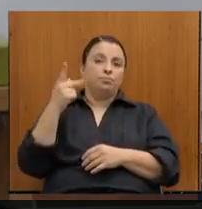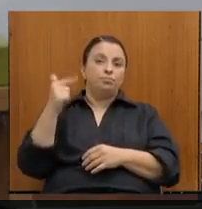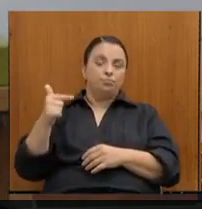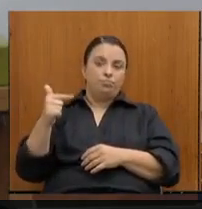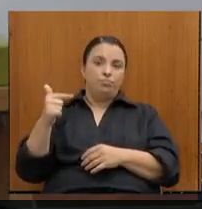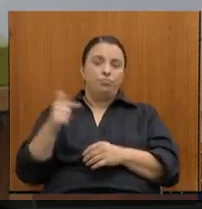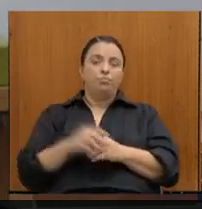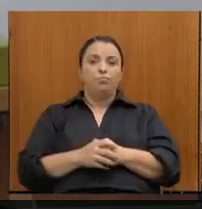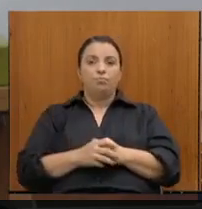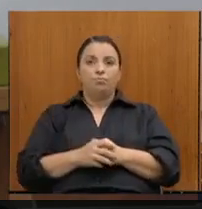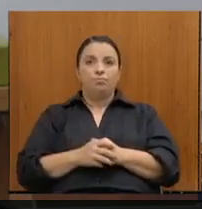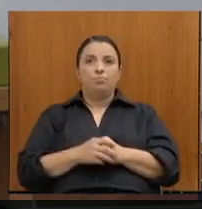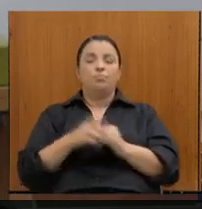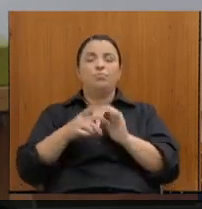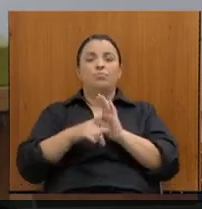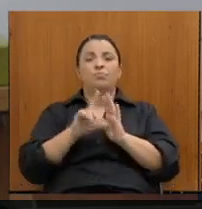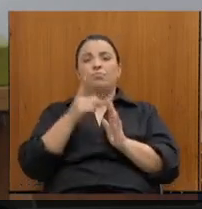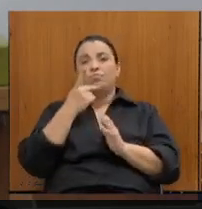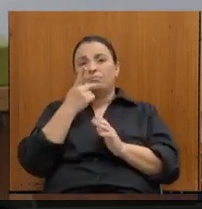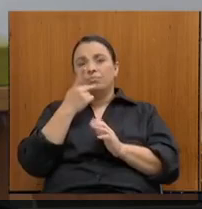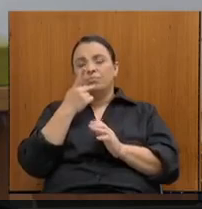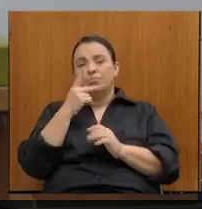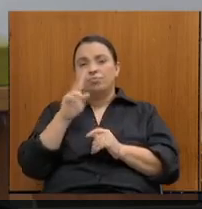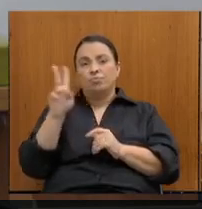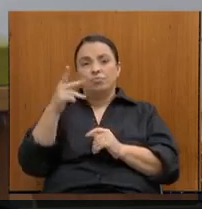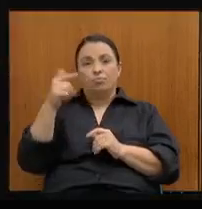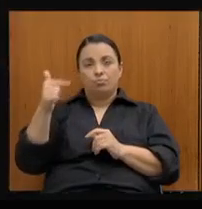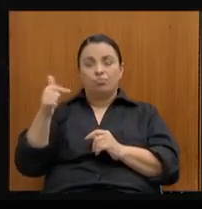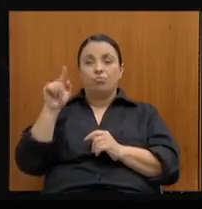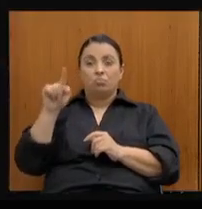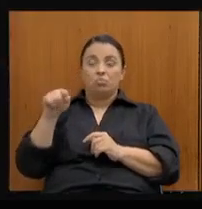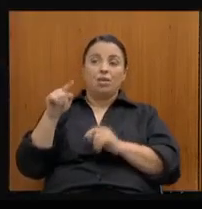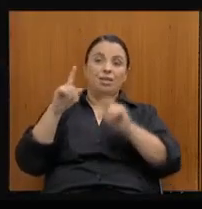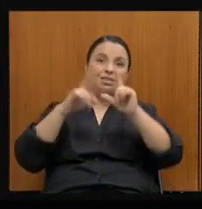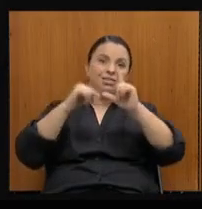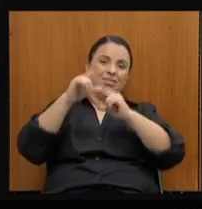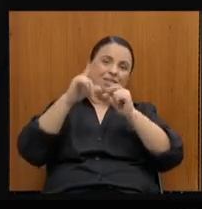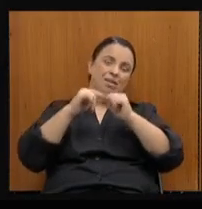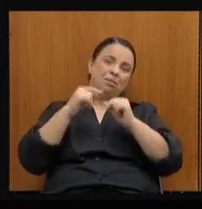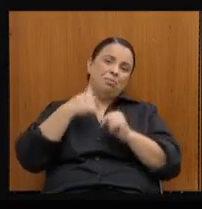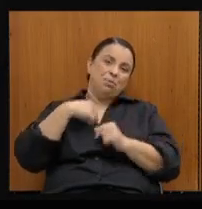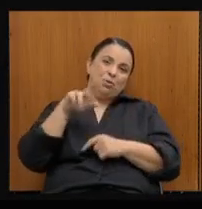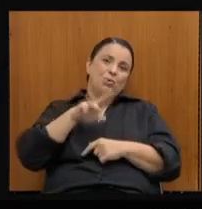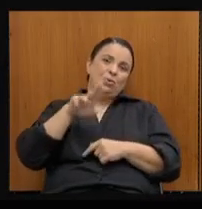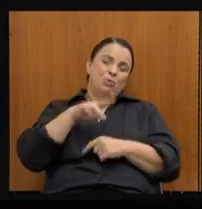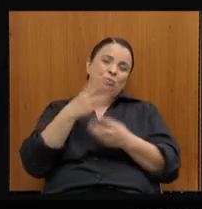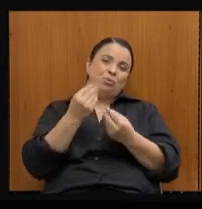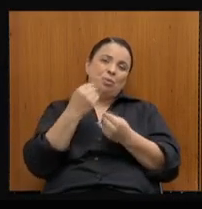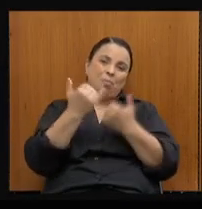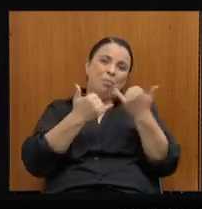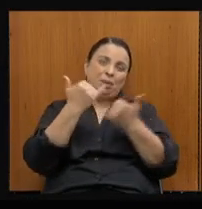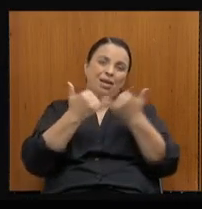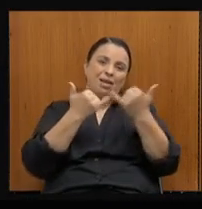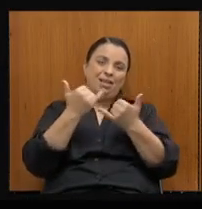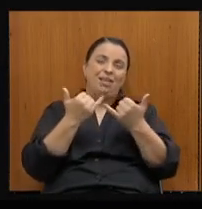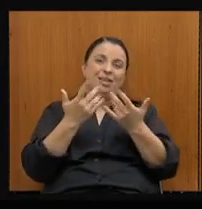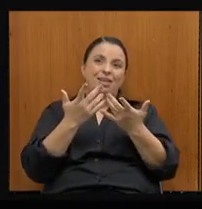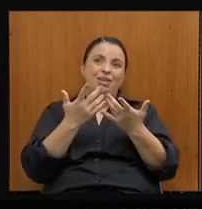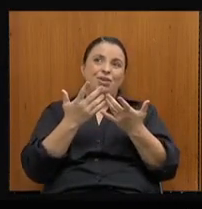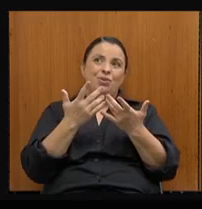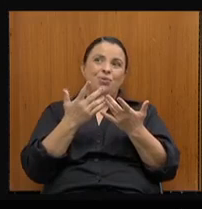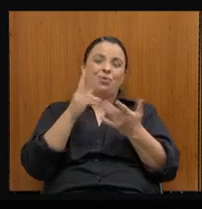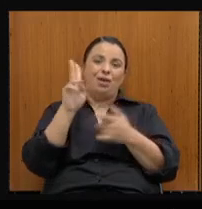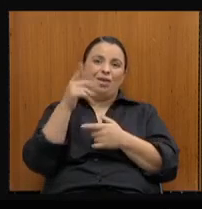já foi dito que o hidrogênio é estrela e eu uso muito essa brincadeira de hidrogênio hidrogênio está presente na